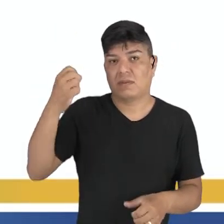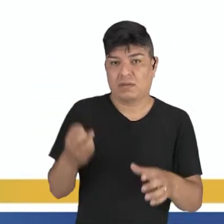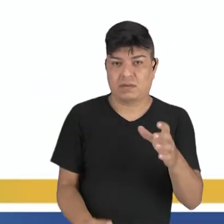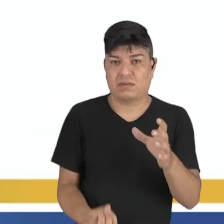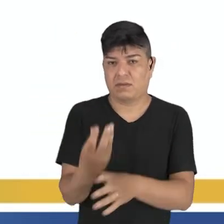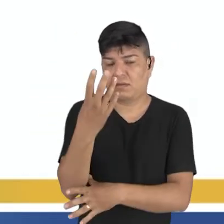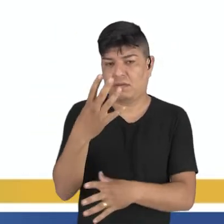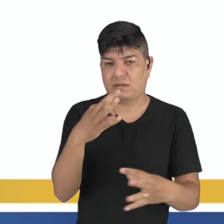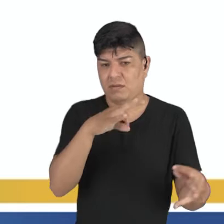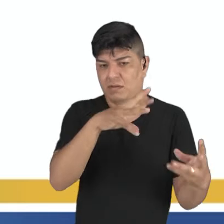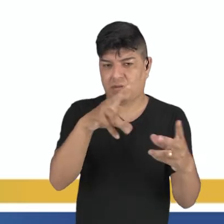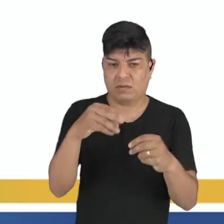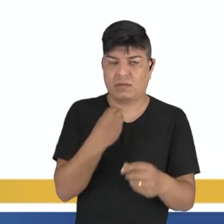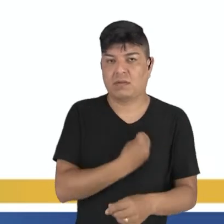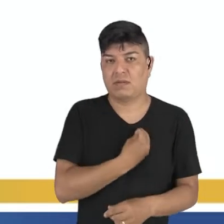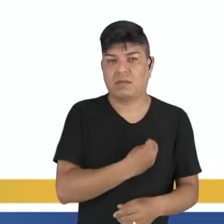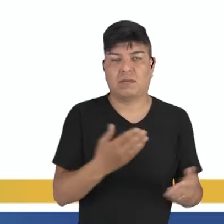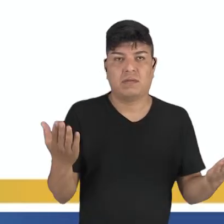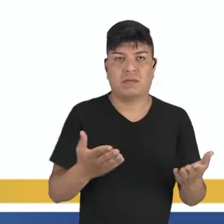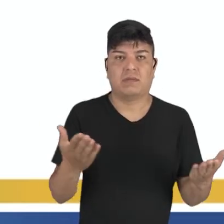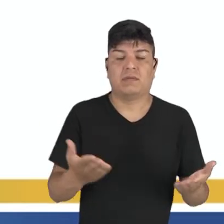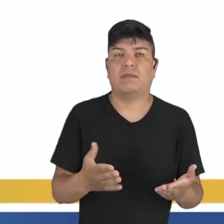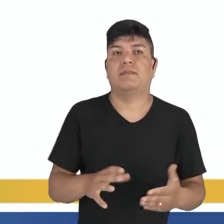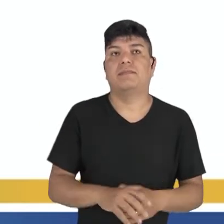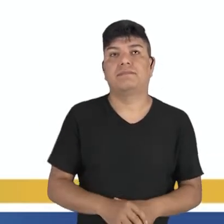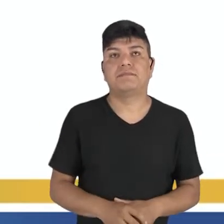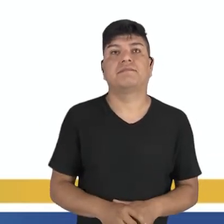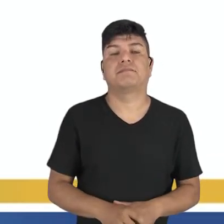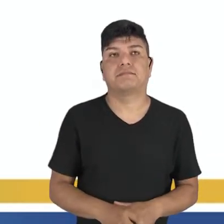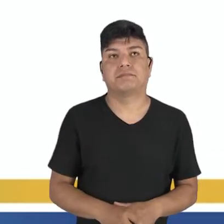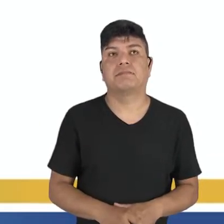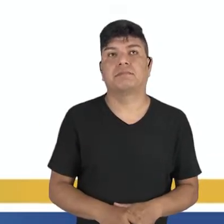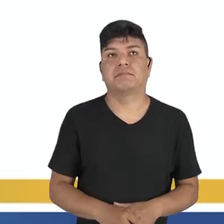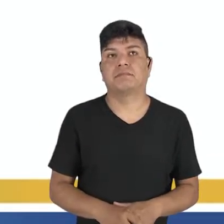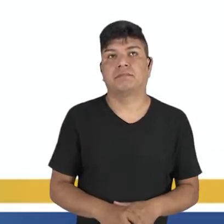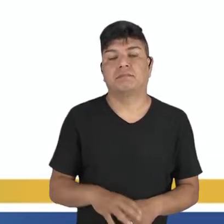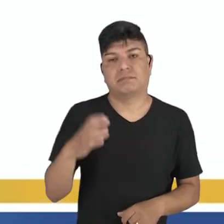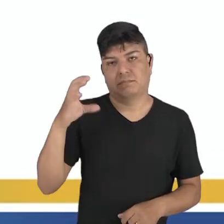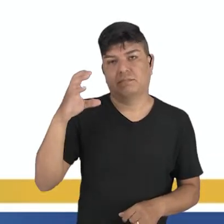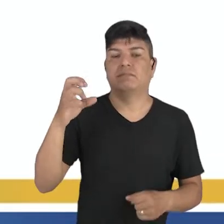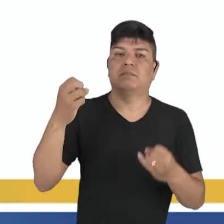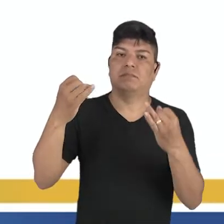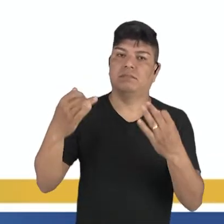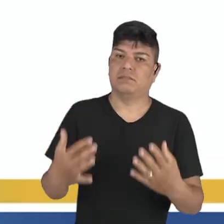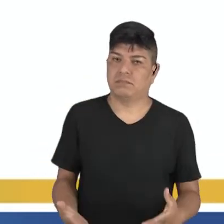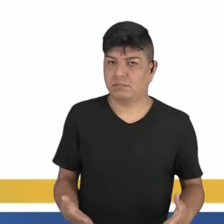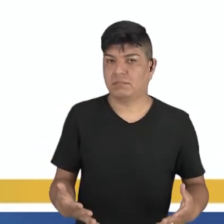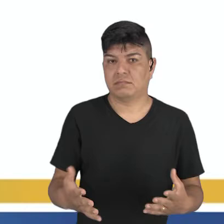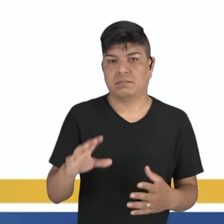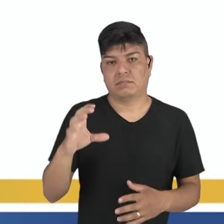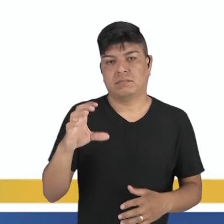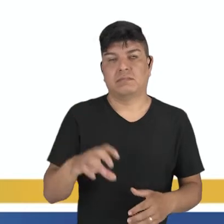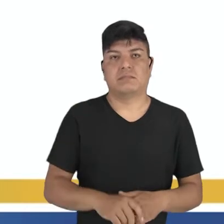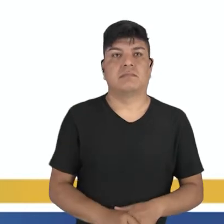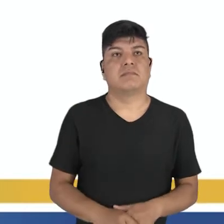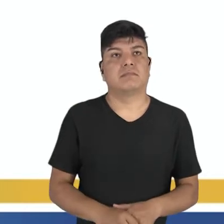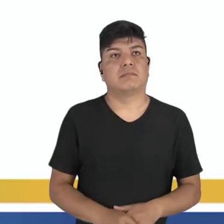a todas as espécies atuais, tá? É uma suposição da ciência, tá? Baseada em evidências